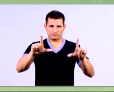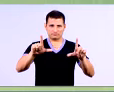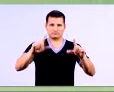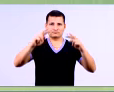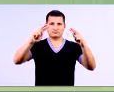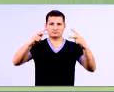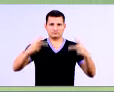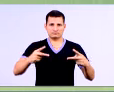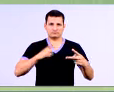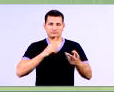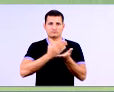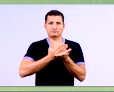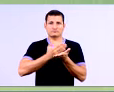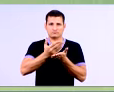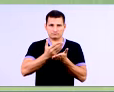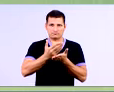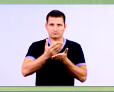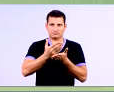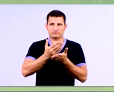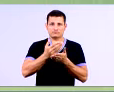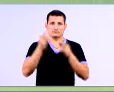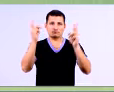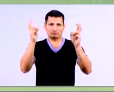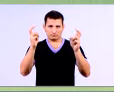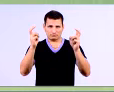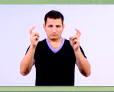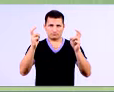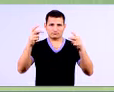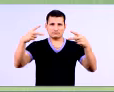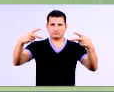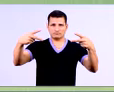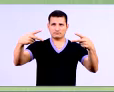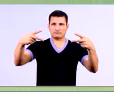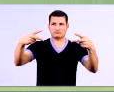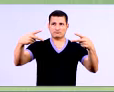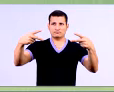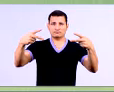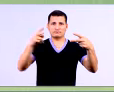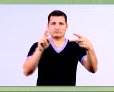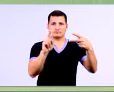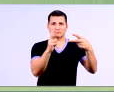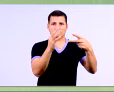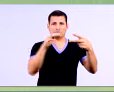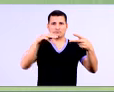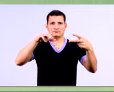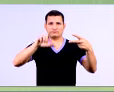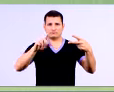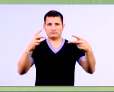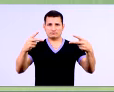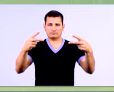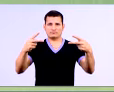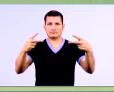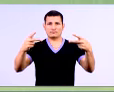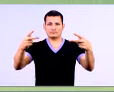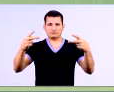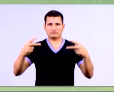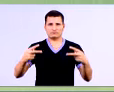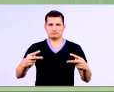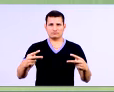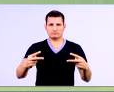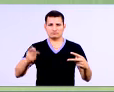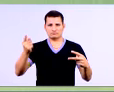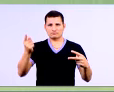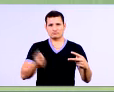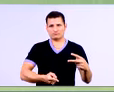um assunto, uma tag, e ela finaliza essa tag. Nós vimos na última